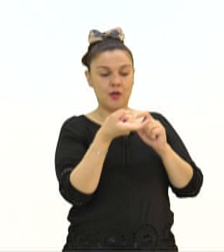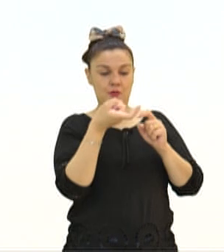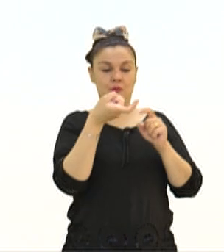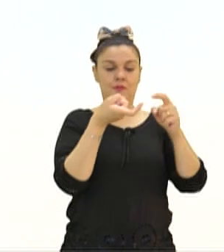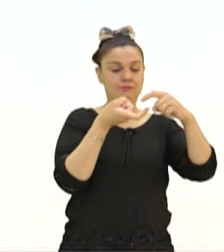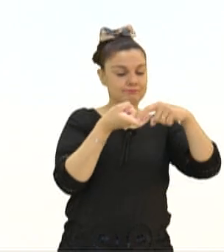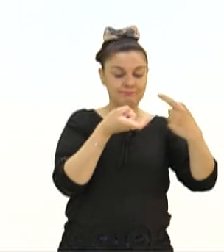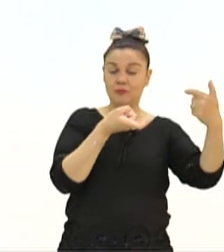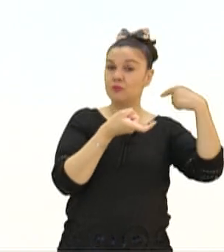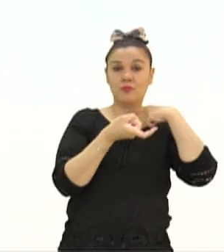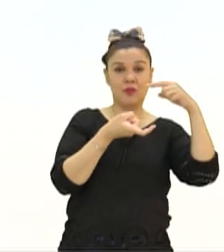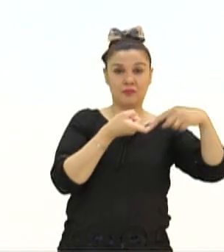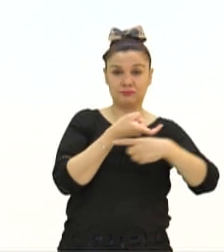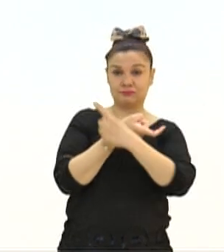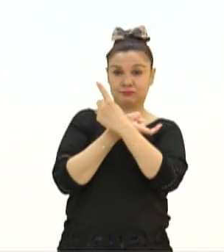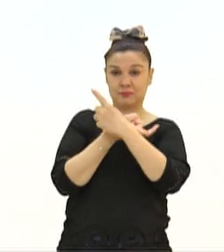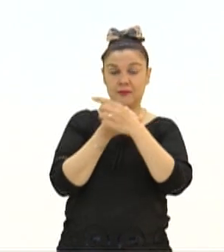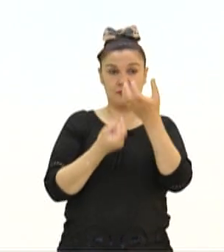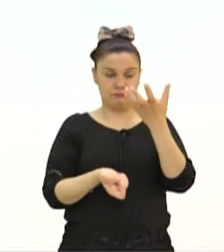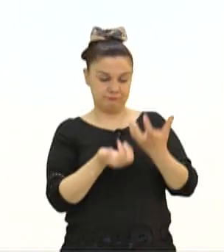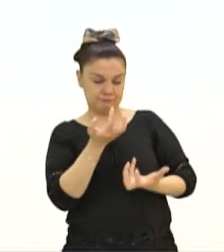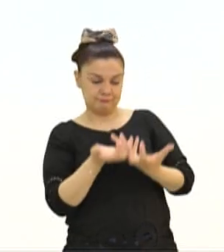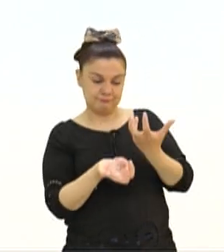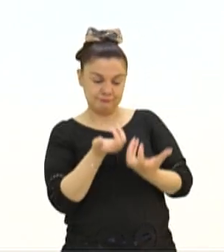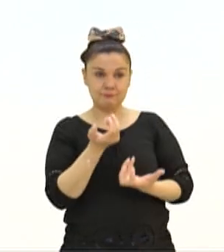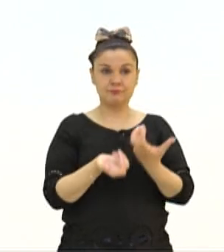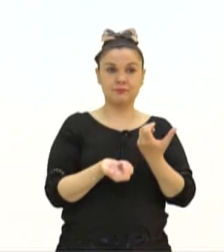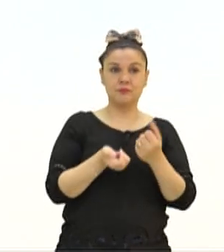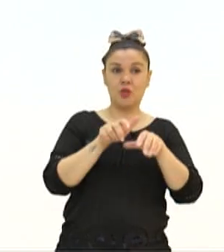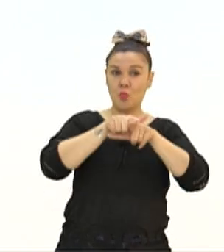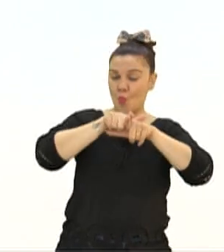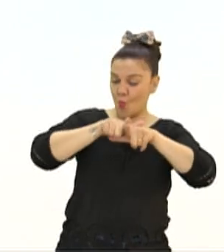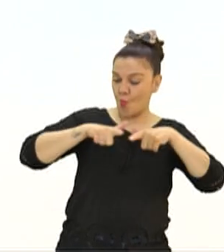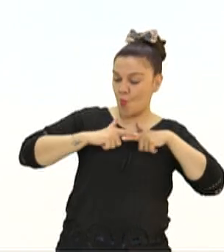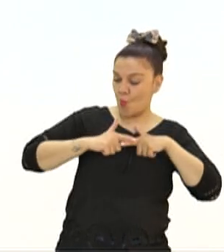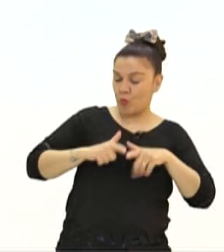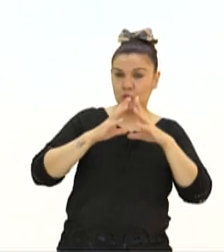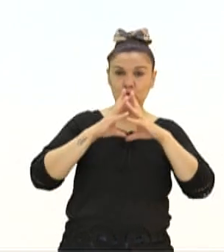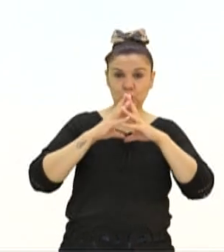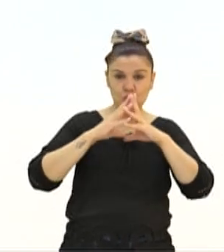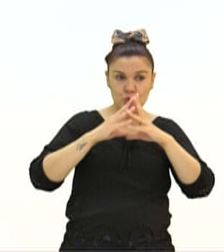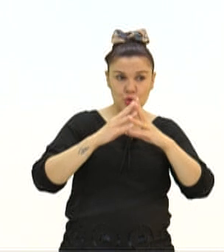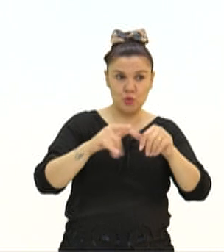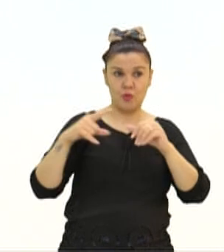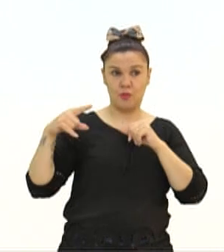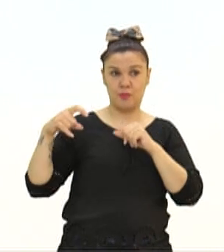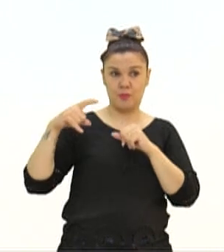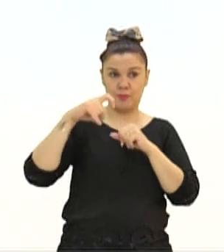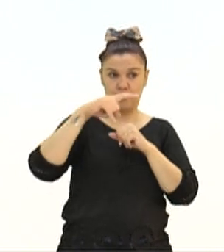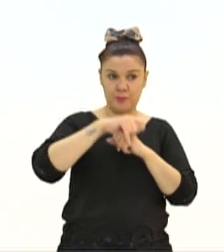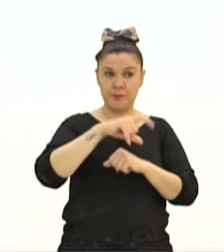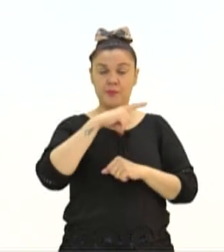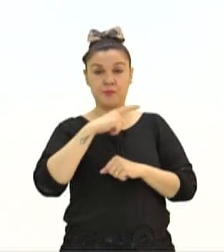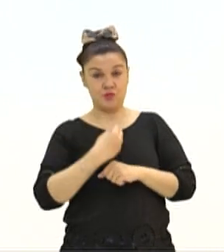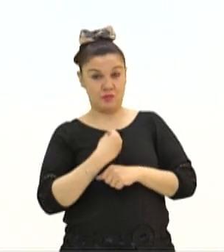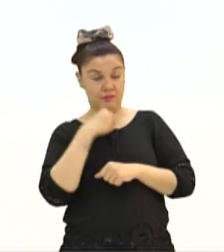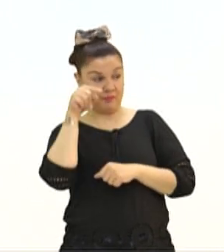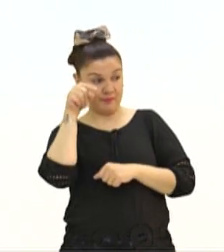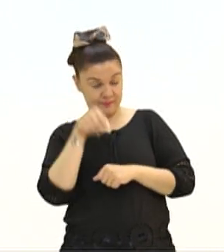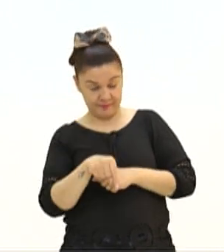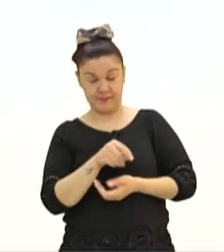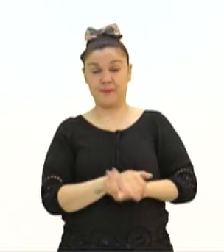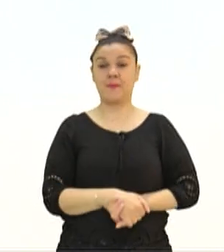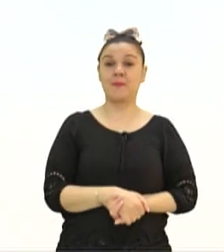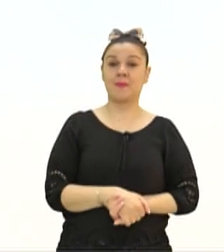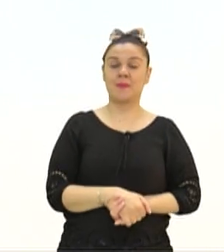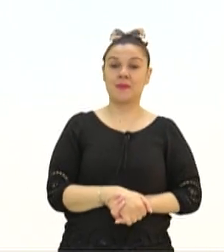curva. Quando ele ferveu o caldo, ele esterilizou, ele matou todo e qualquer tipo de micro-organismo que existisse